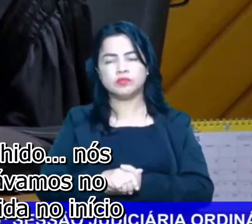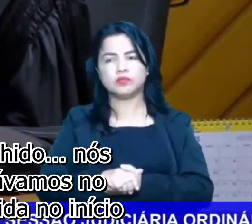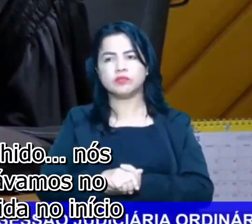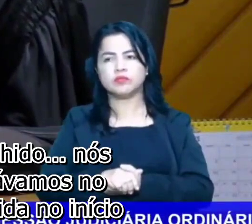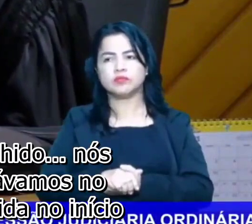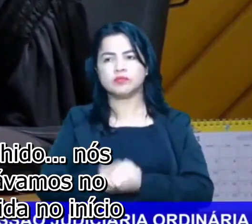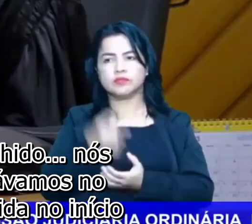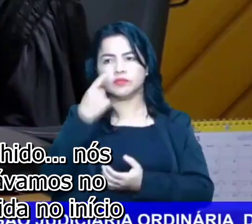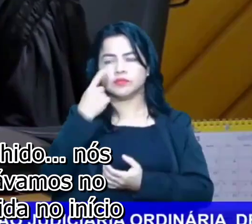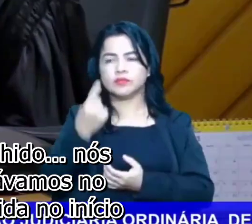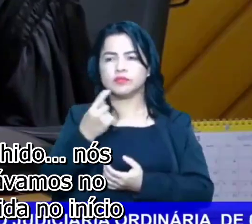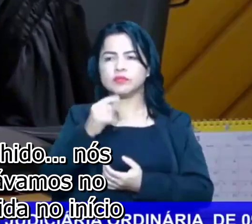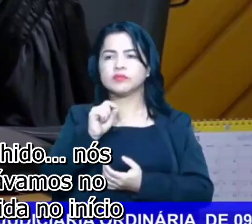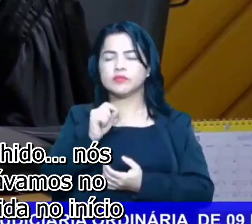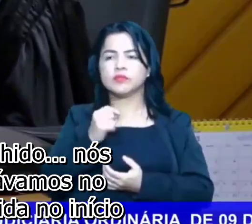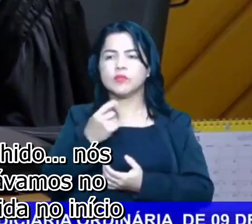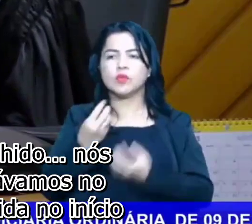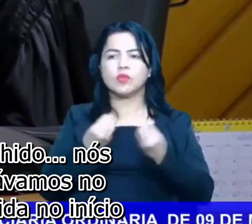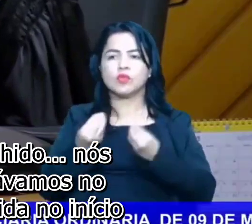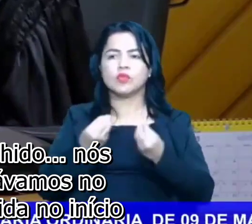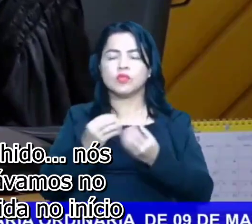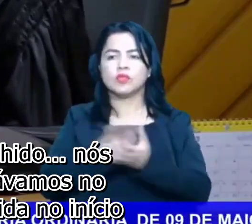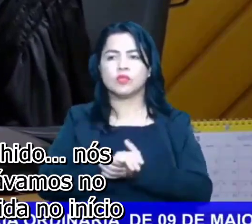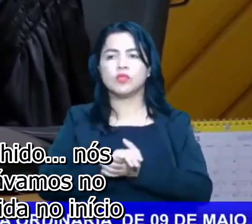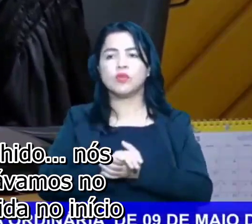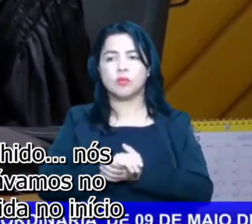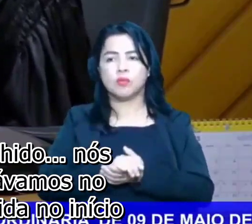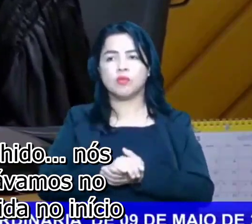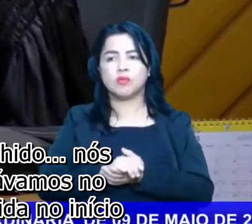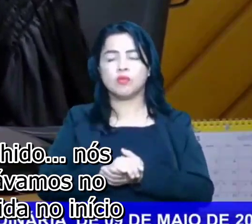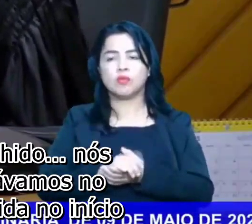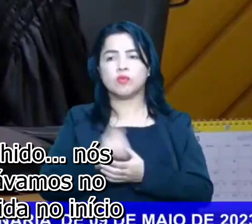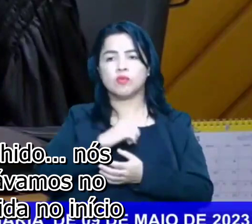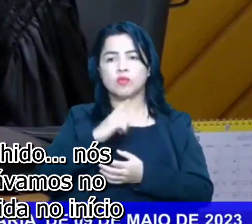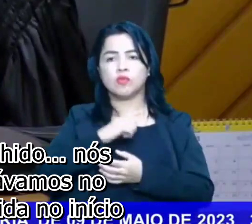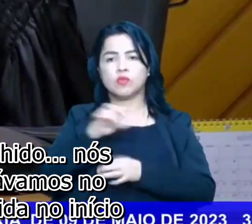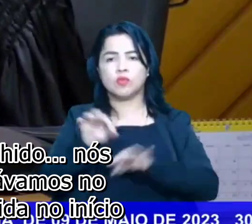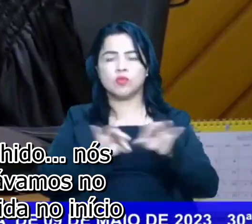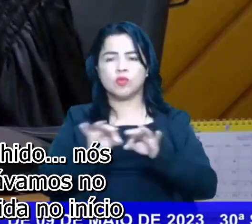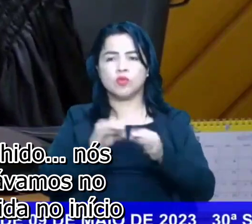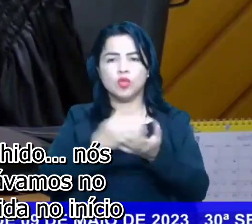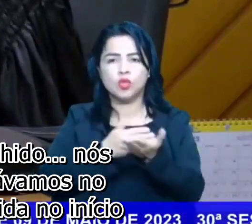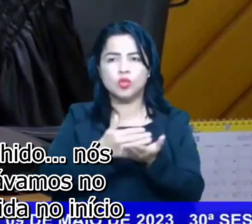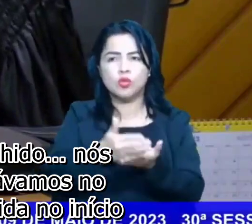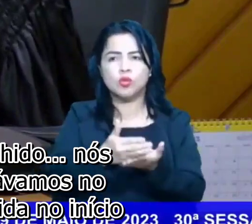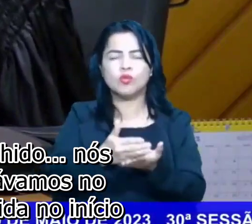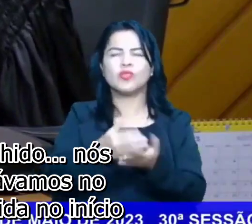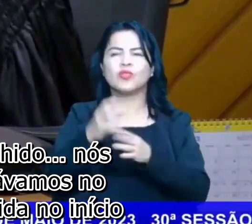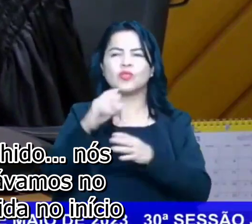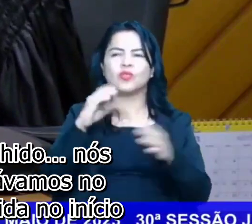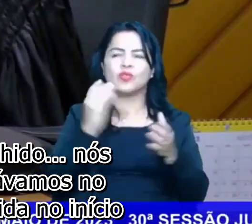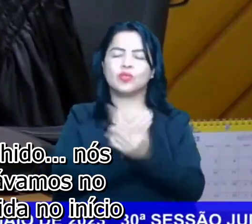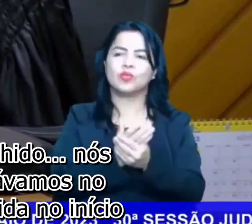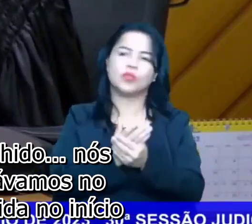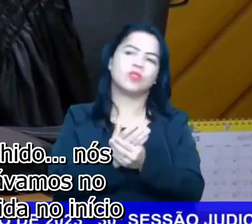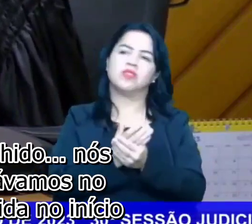Deixa eu ver aqui como é que ficou. Não foi acolhido. Nós estávamos, era uma questão de ordem, nós estávamos no início de julgamento